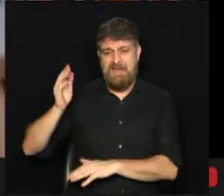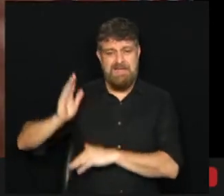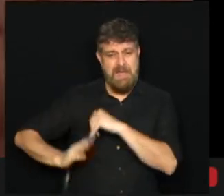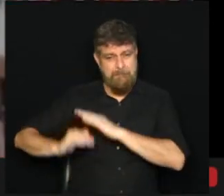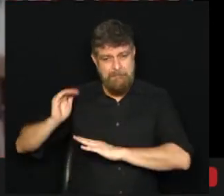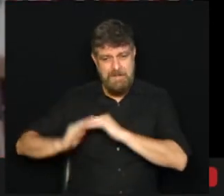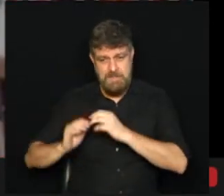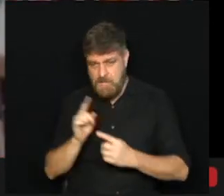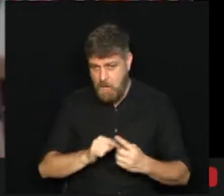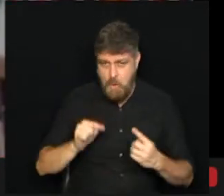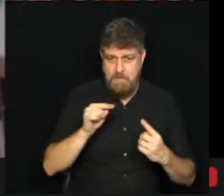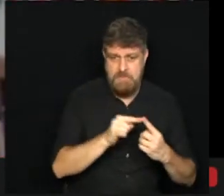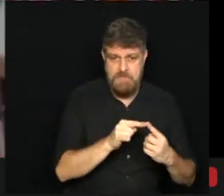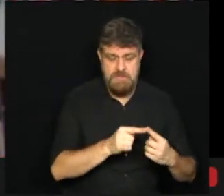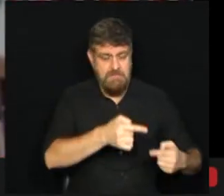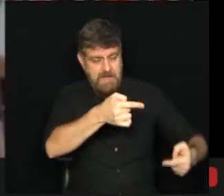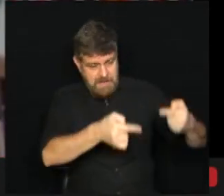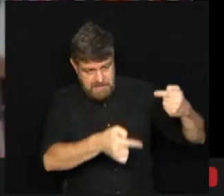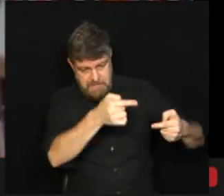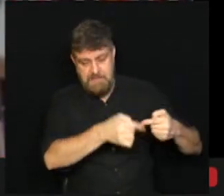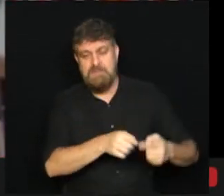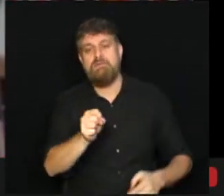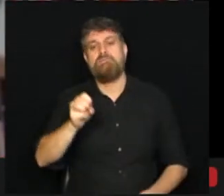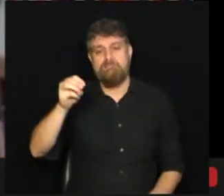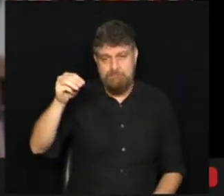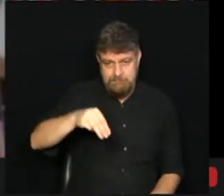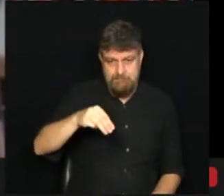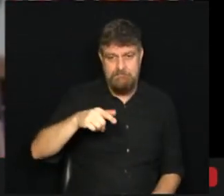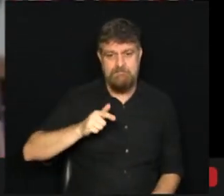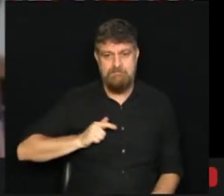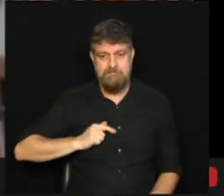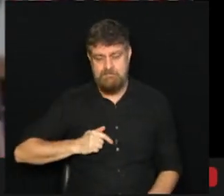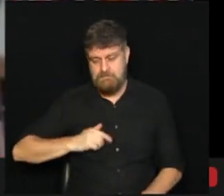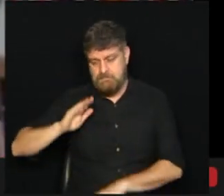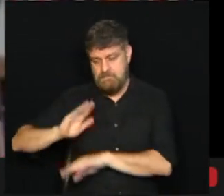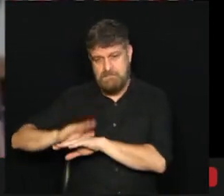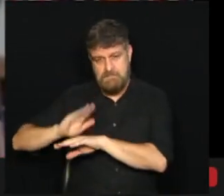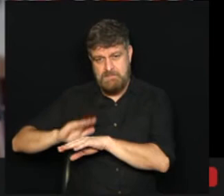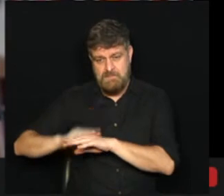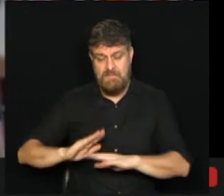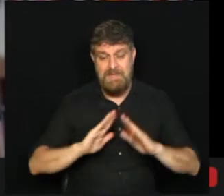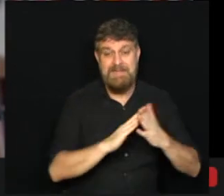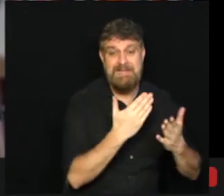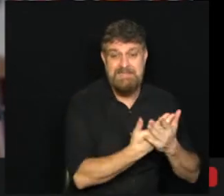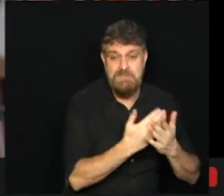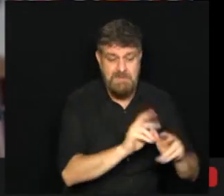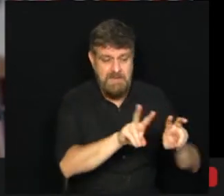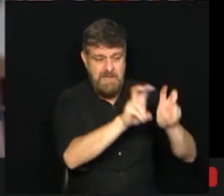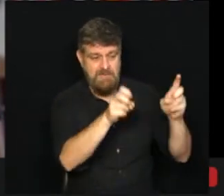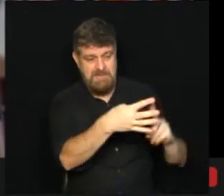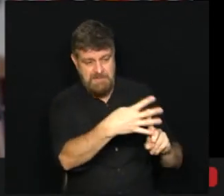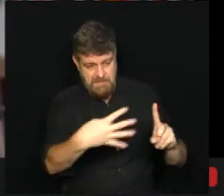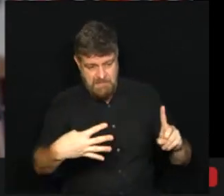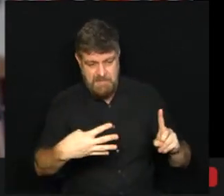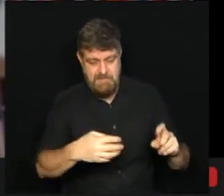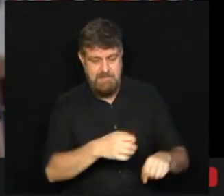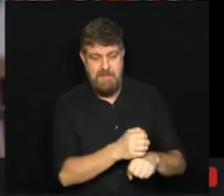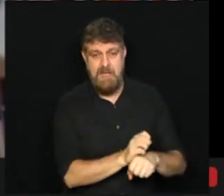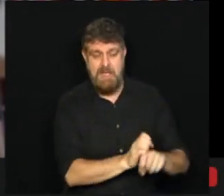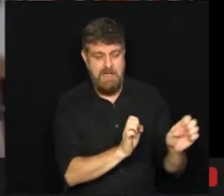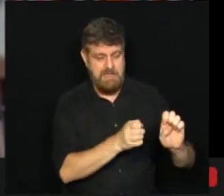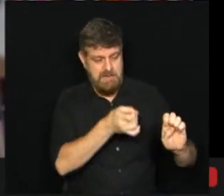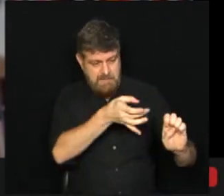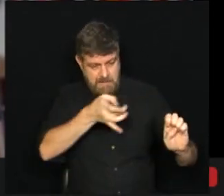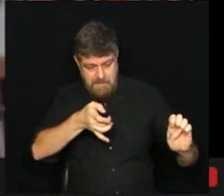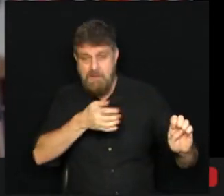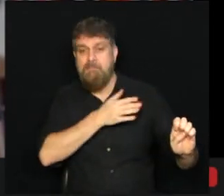que isso fosse debatido, temos feito iniciativas para que isso esteja debatido nas escolas, e eu acho que é uma questão